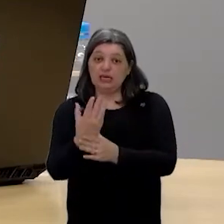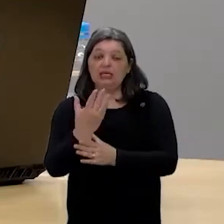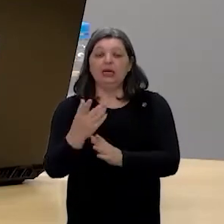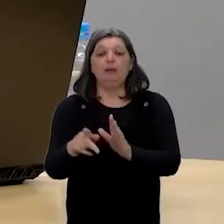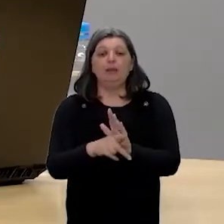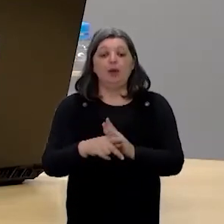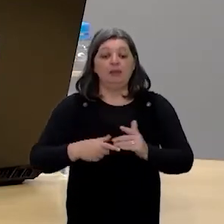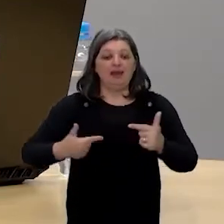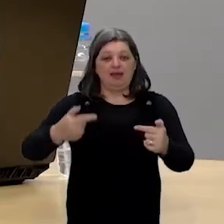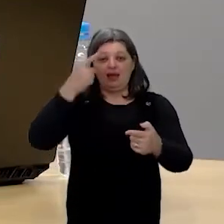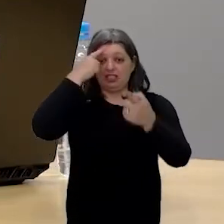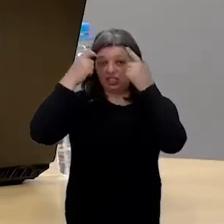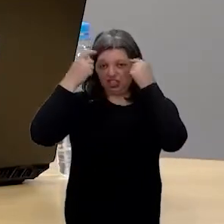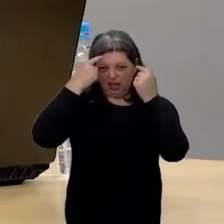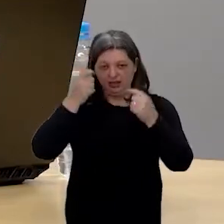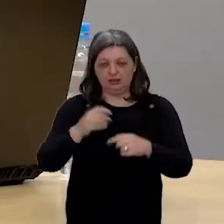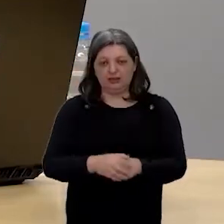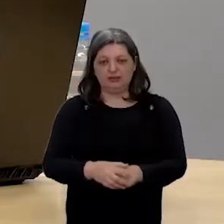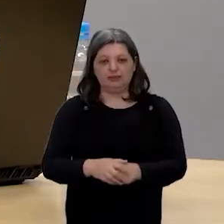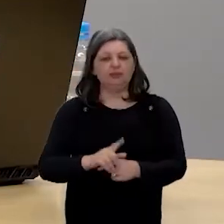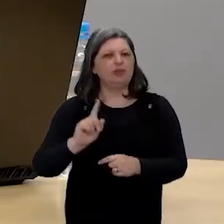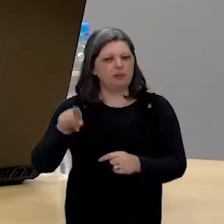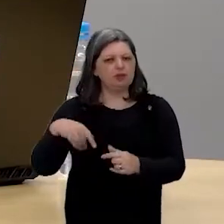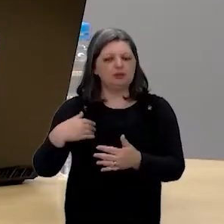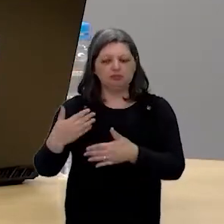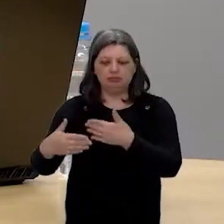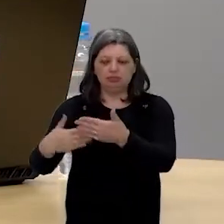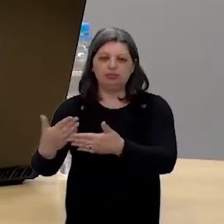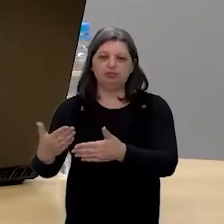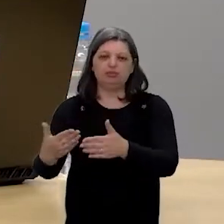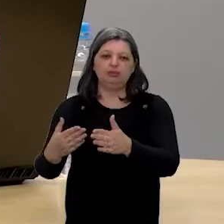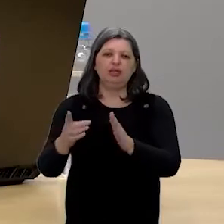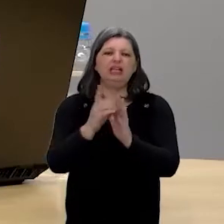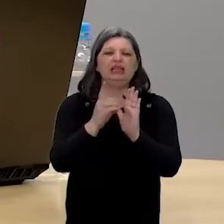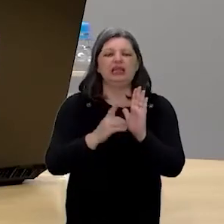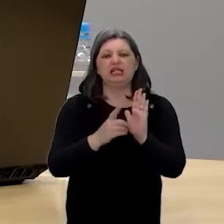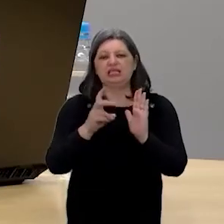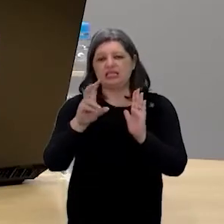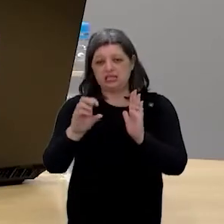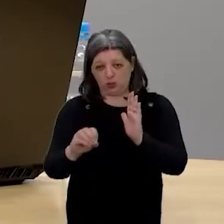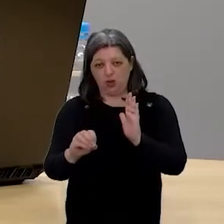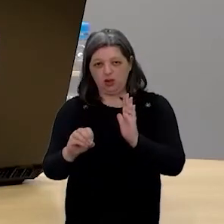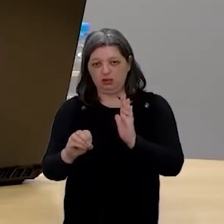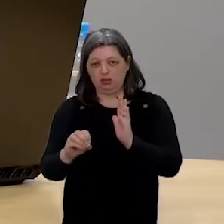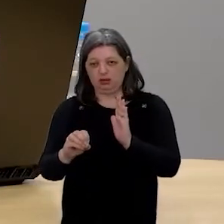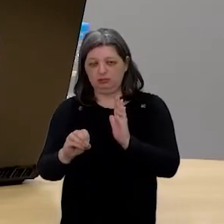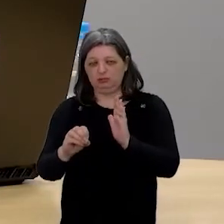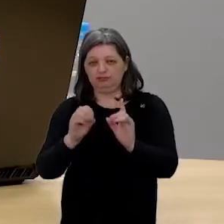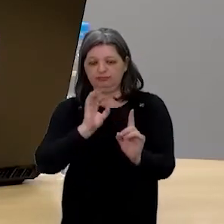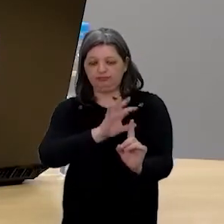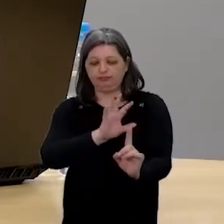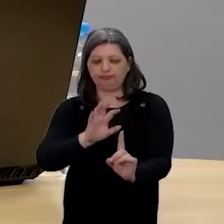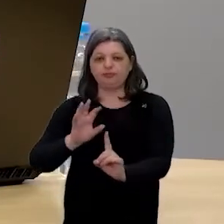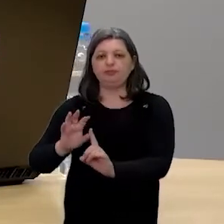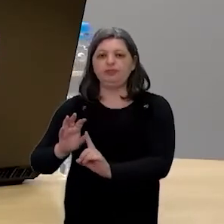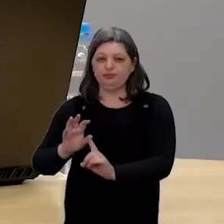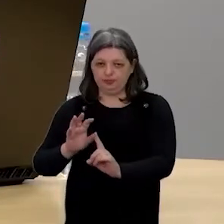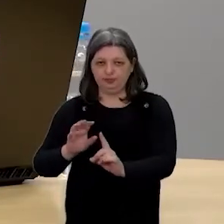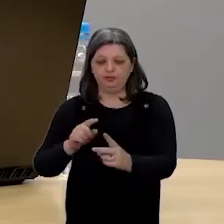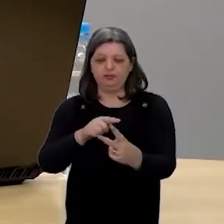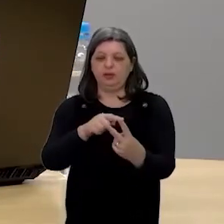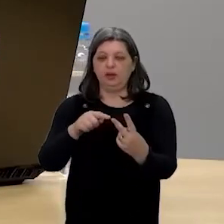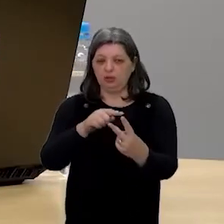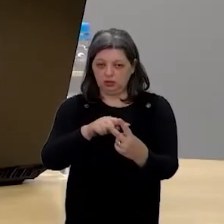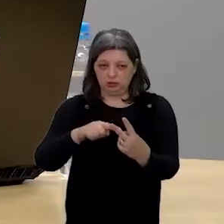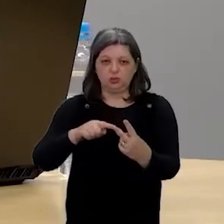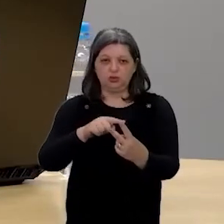E com o passar dos anos, né, ali na década de 50, essas influências entre esses dois regimes,